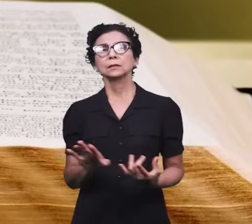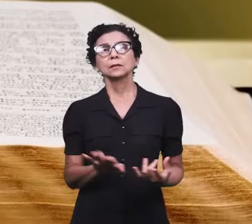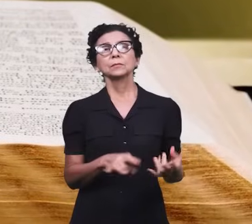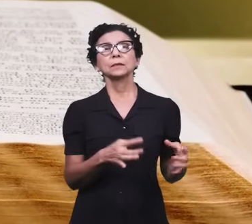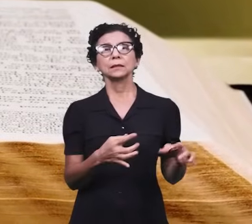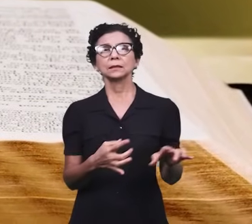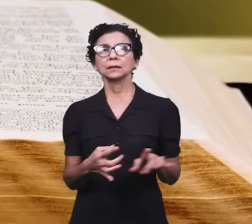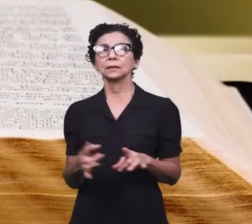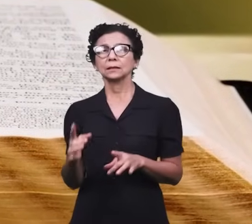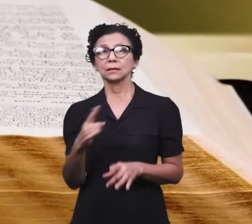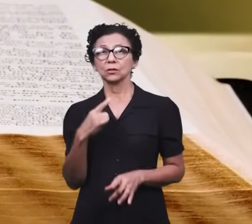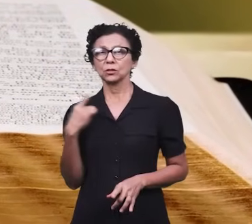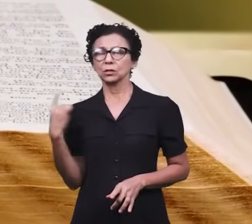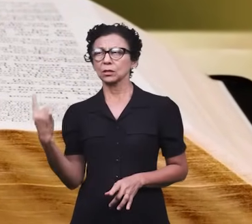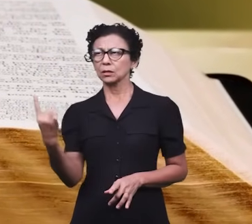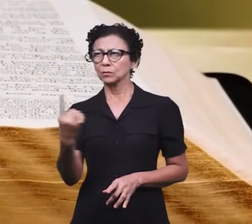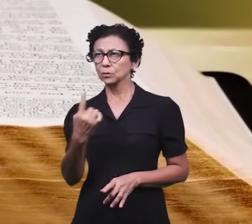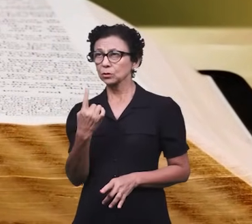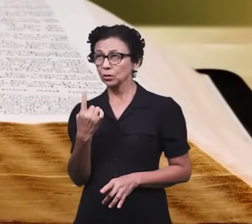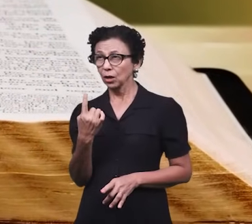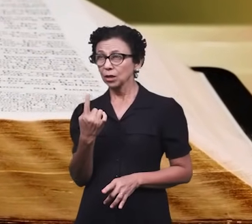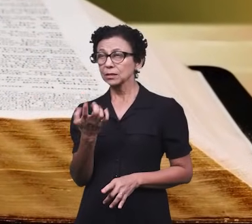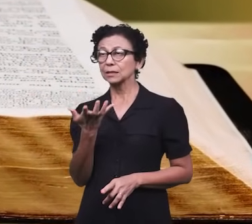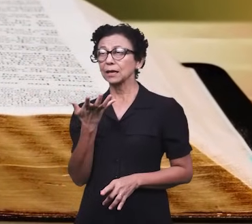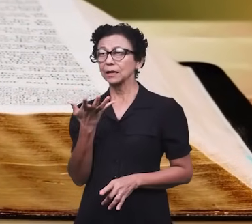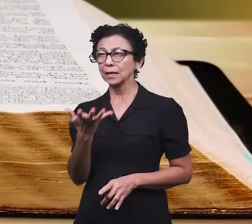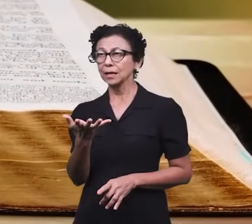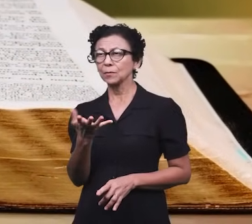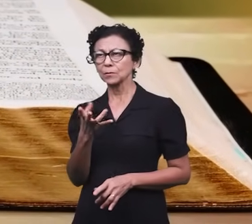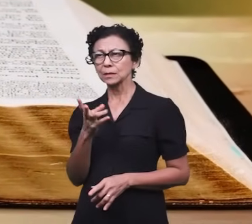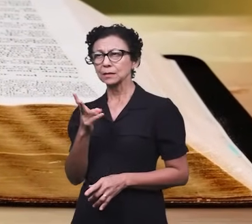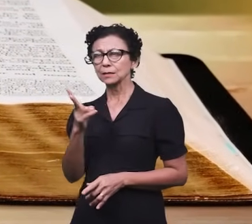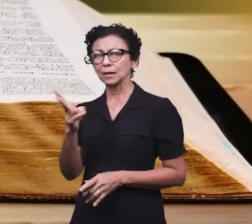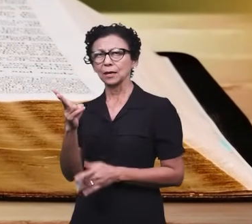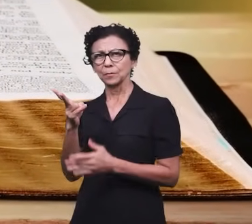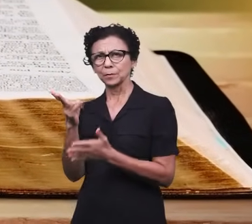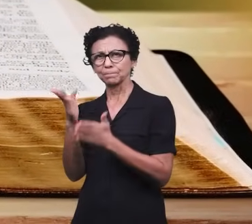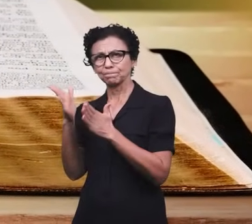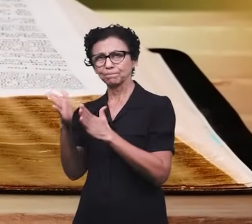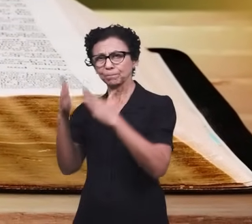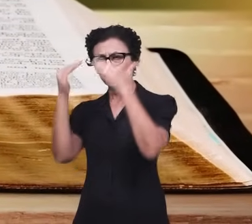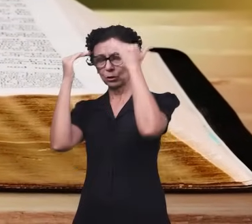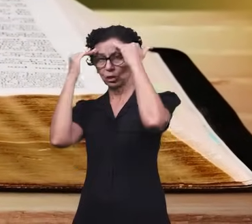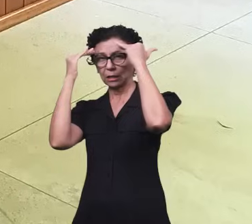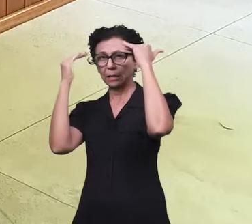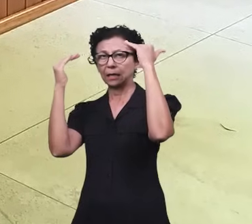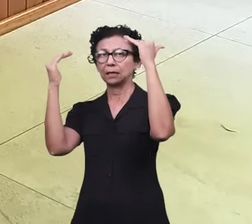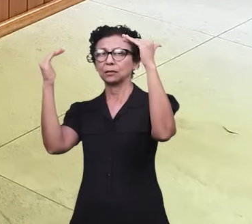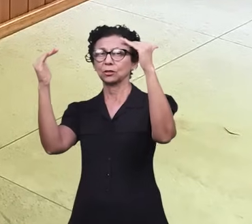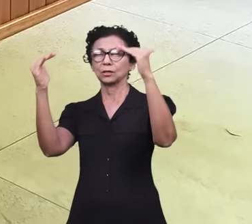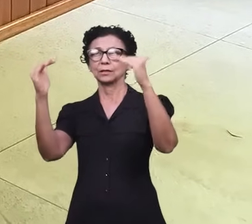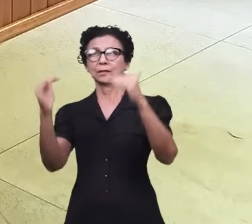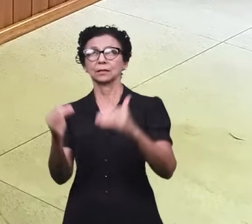corações, para que sejamos mais fiéis a Ti e